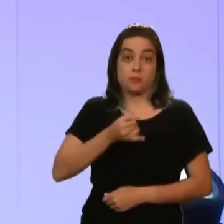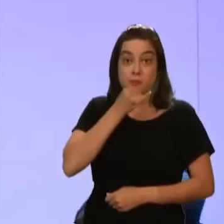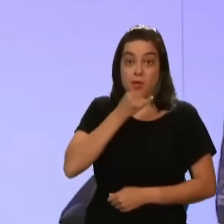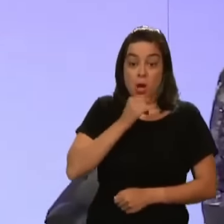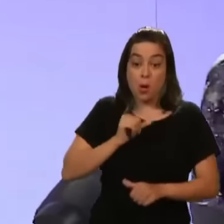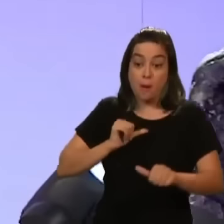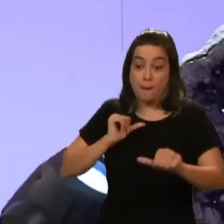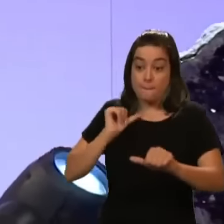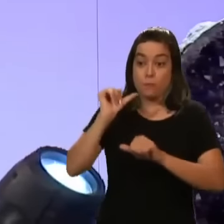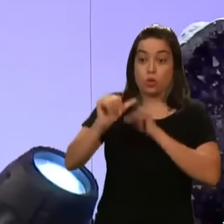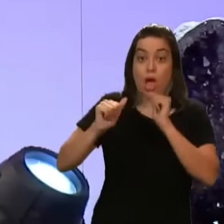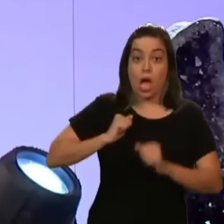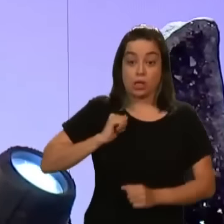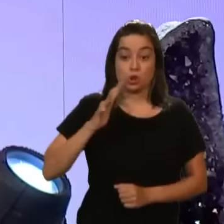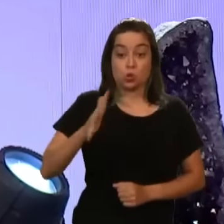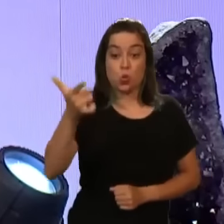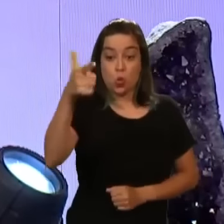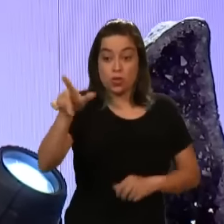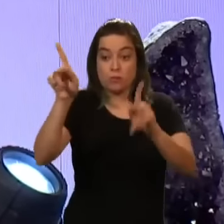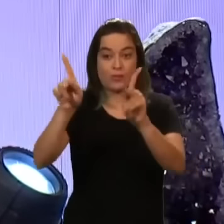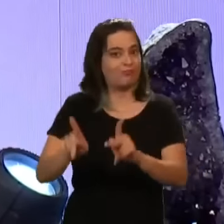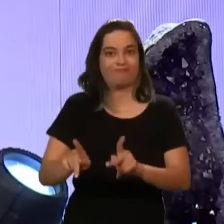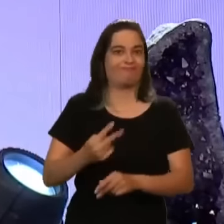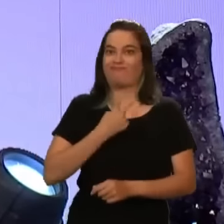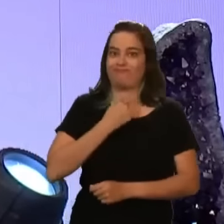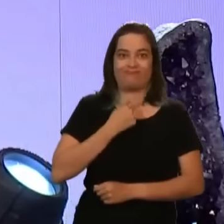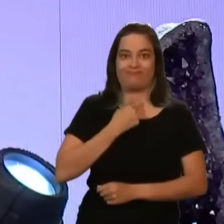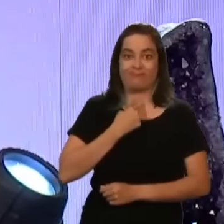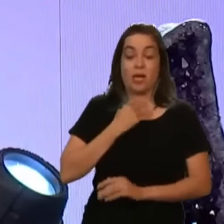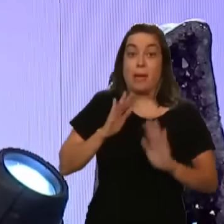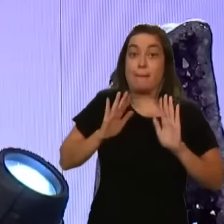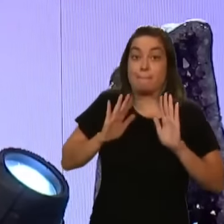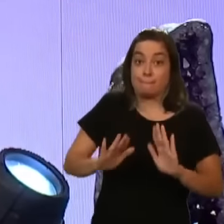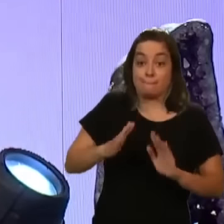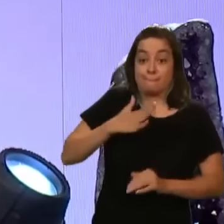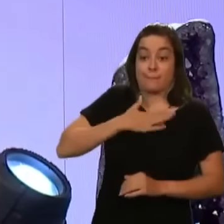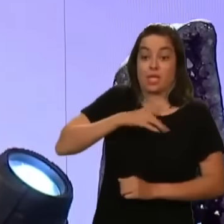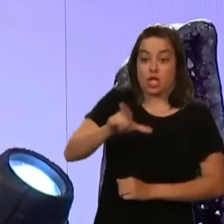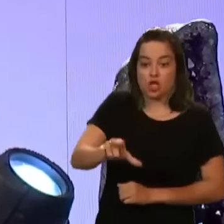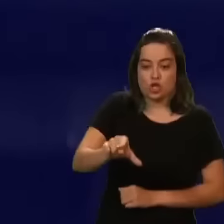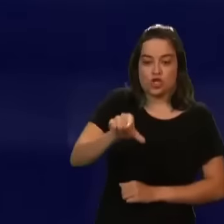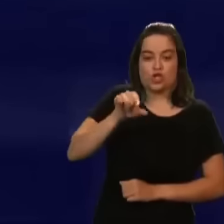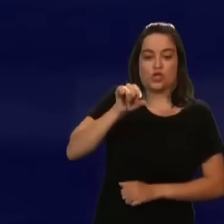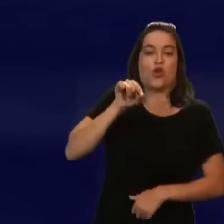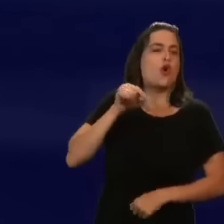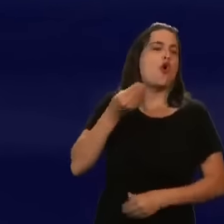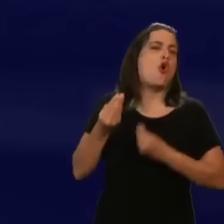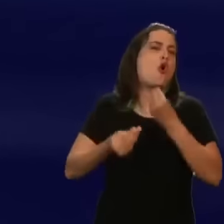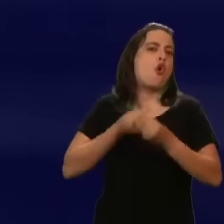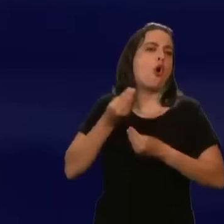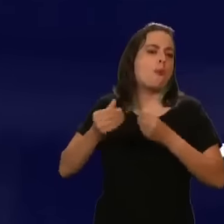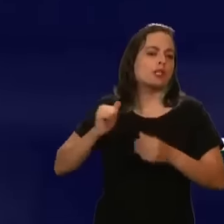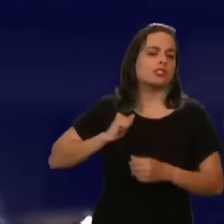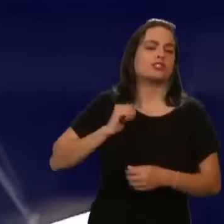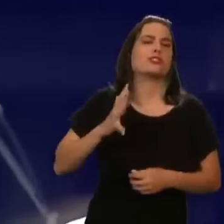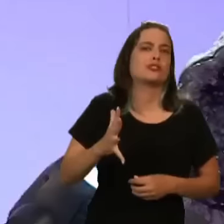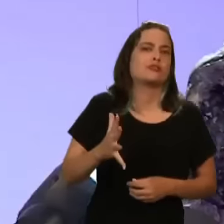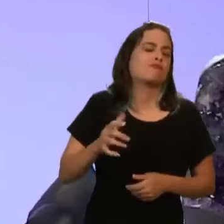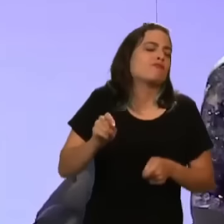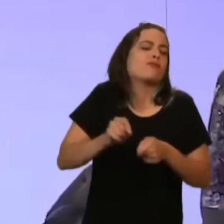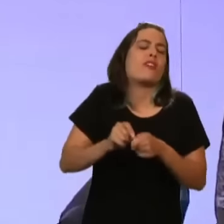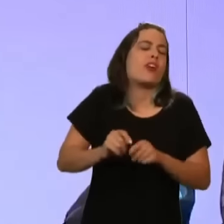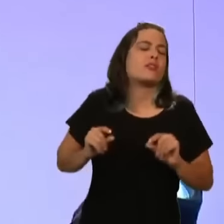mudar a atitude dos outros a meu respeito, mas eu posso ter uma escolha como eu vou reagir, como eu vou agir, como eu